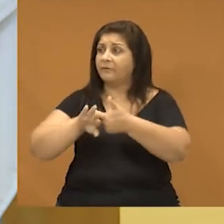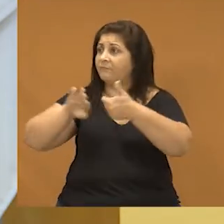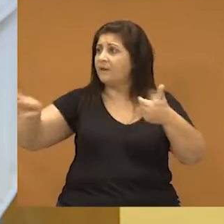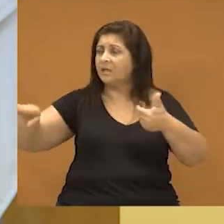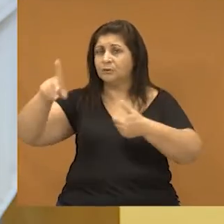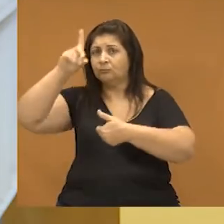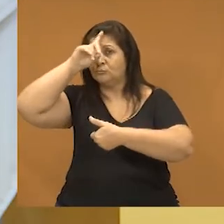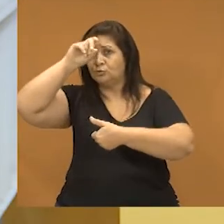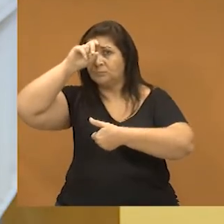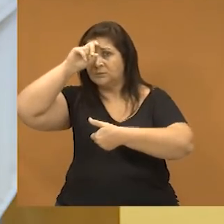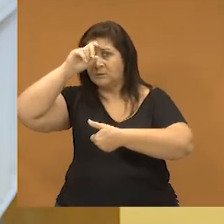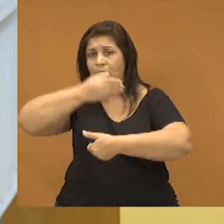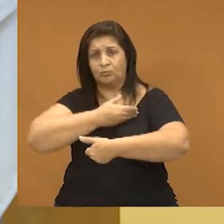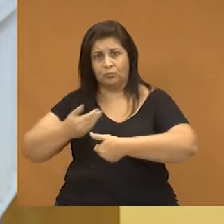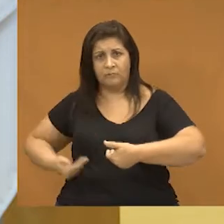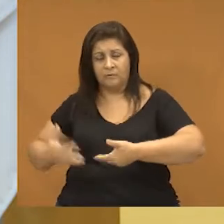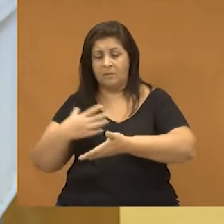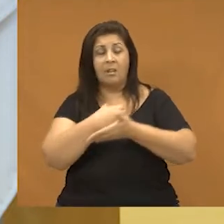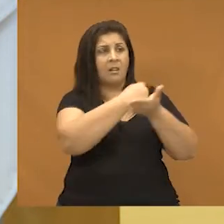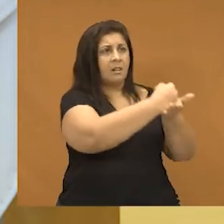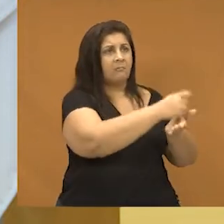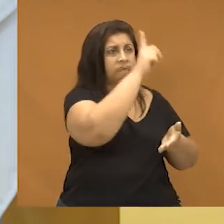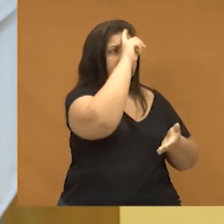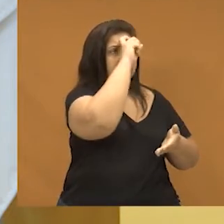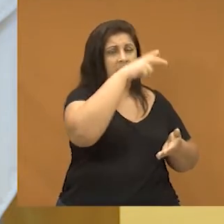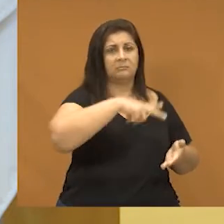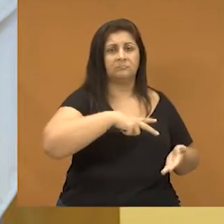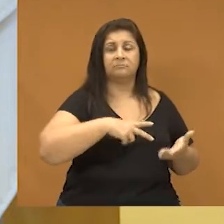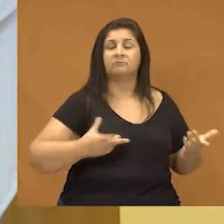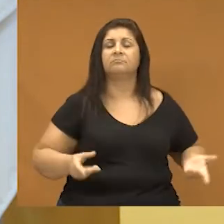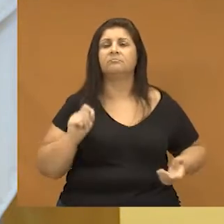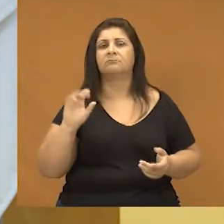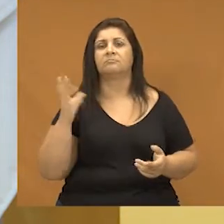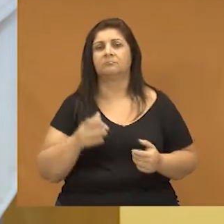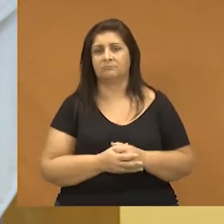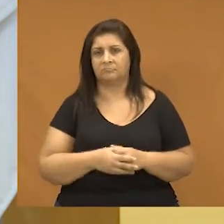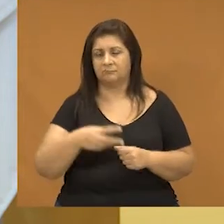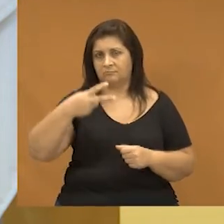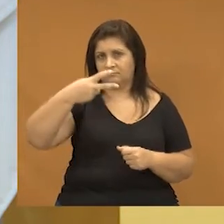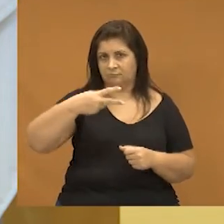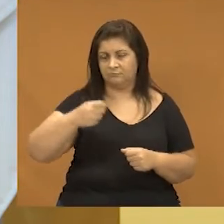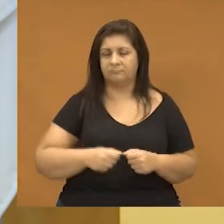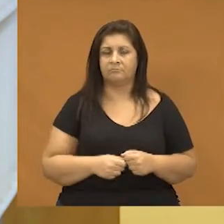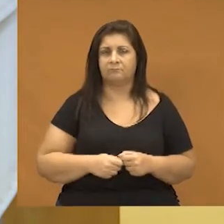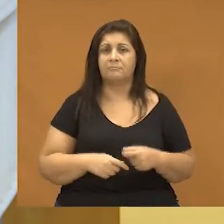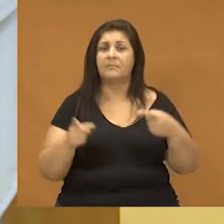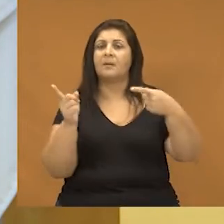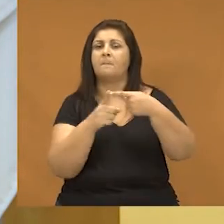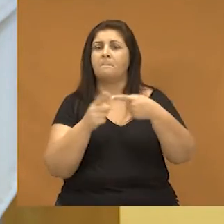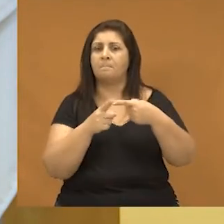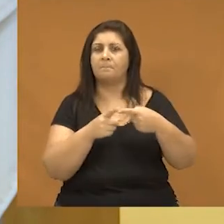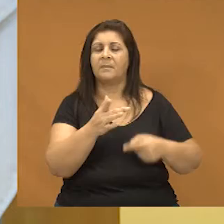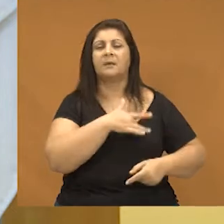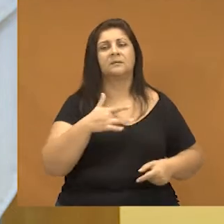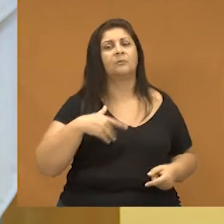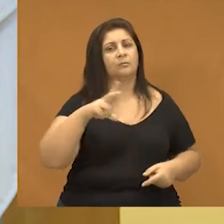público e leva para o particular. E que efeito tem isso? 2. Primeiro, que os convênios têm que arcar